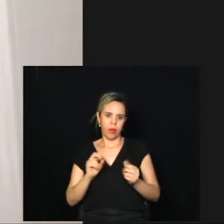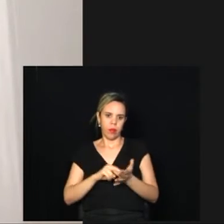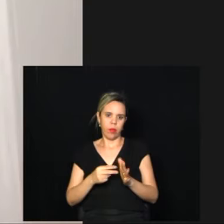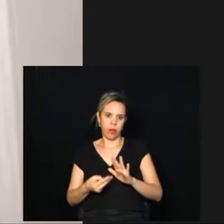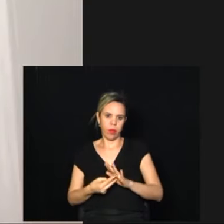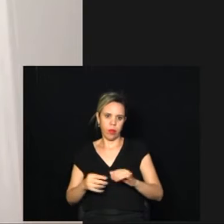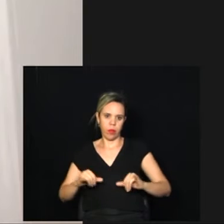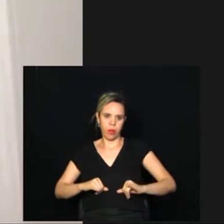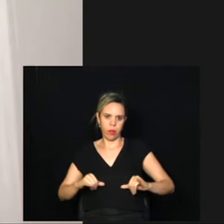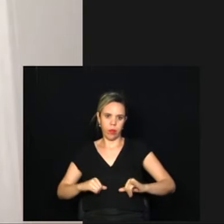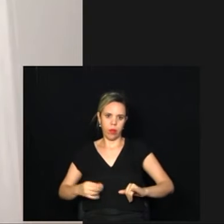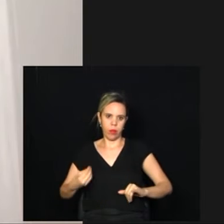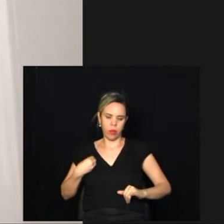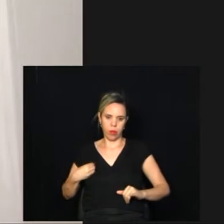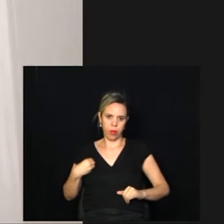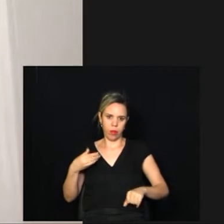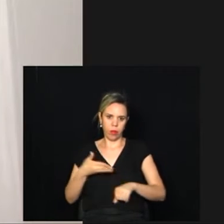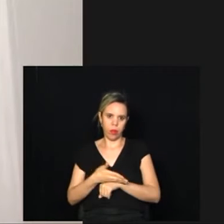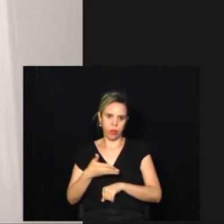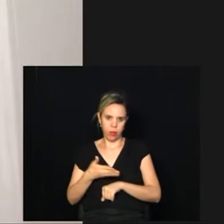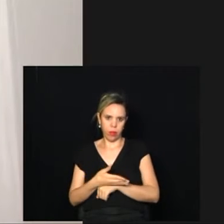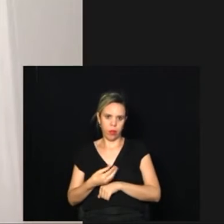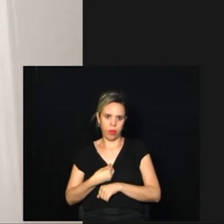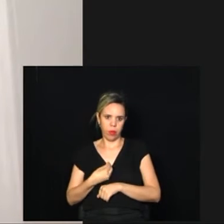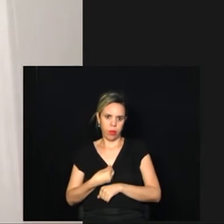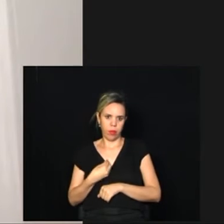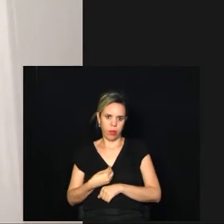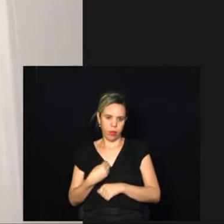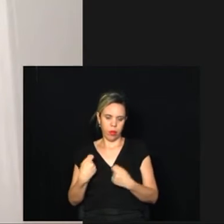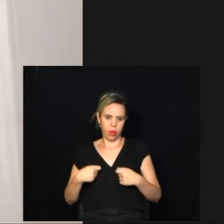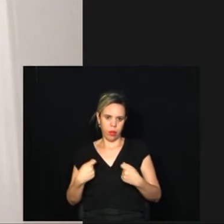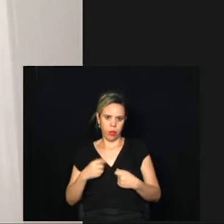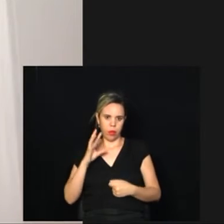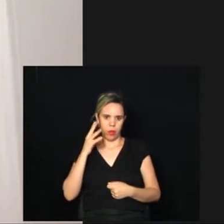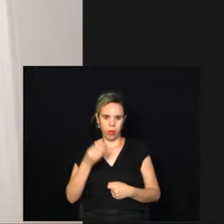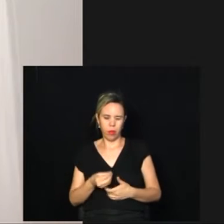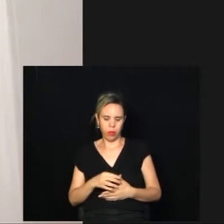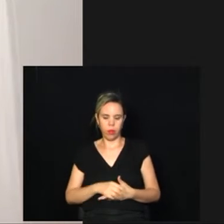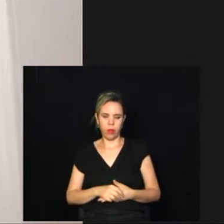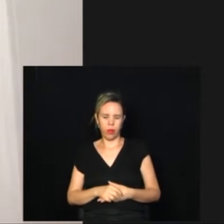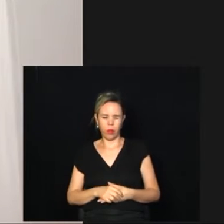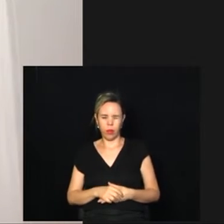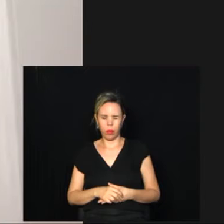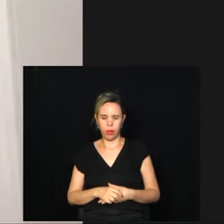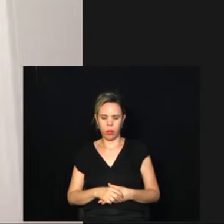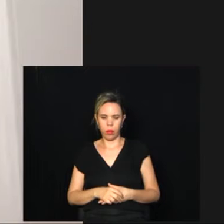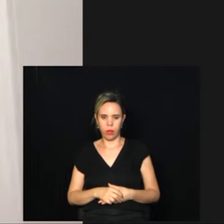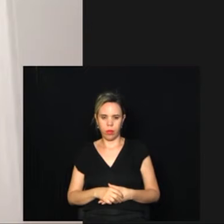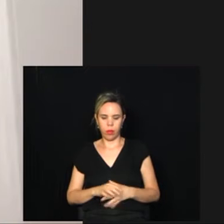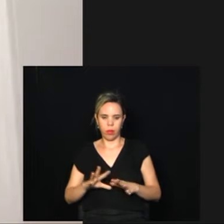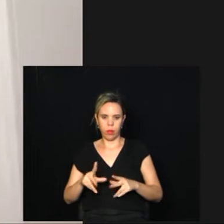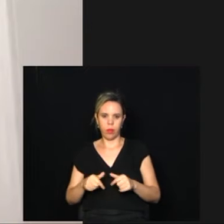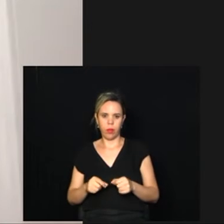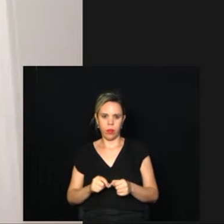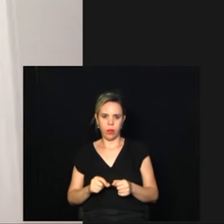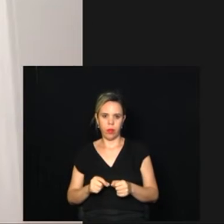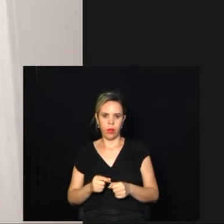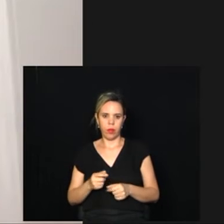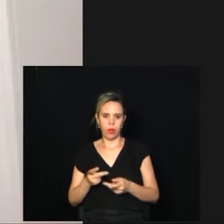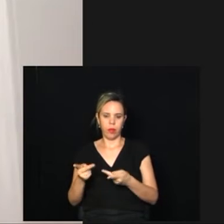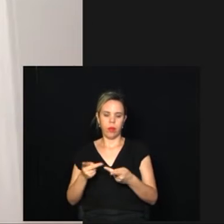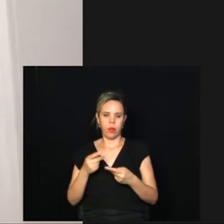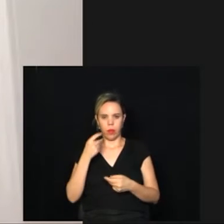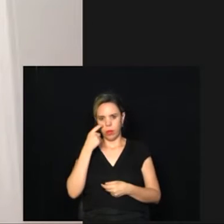sofrimento na vida, e sofrimento faz parte do jogo da vida. A gente precisa entender, né? E livre para todo mundo. Fica um